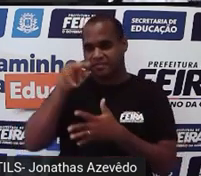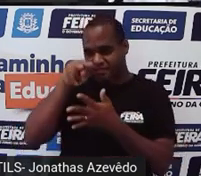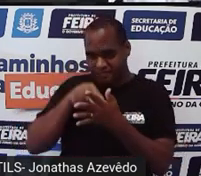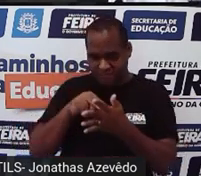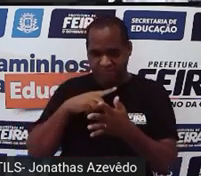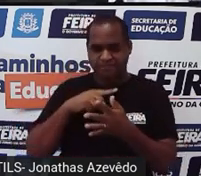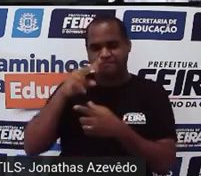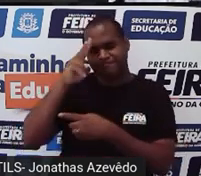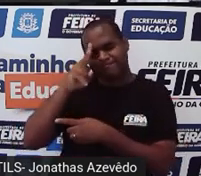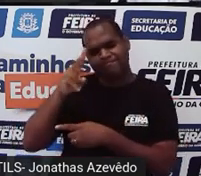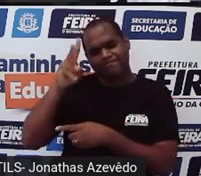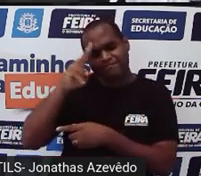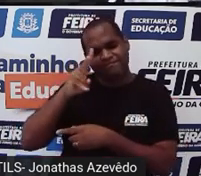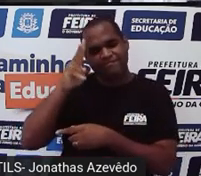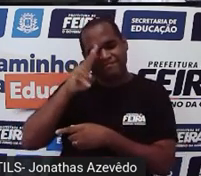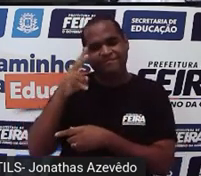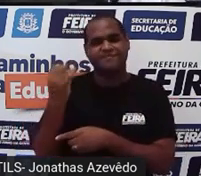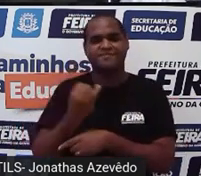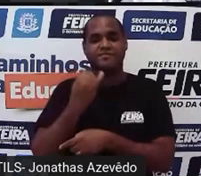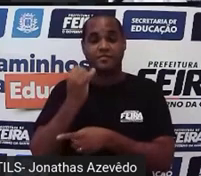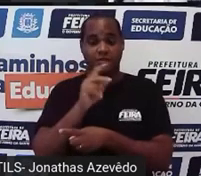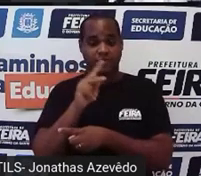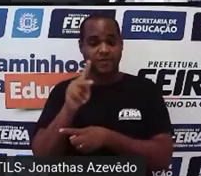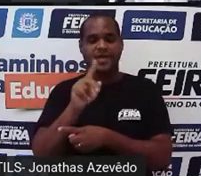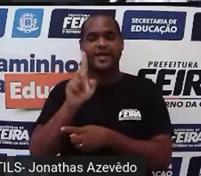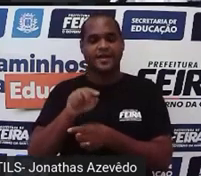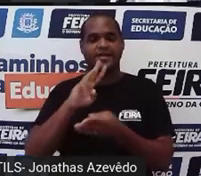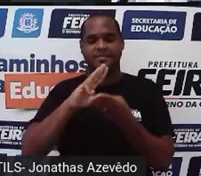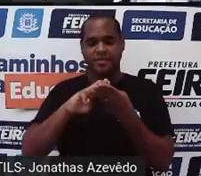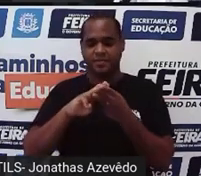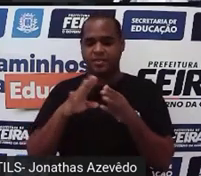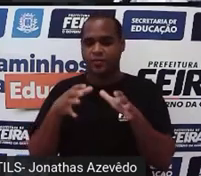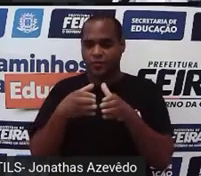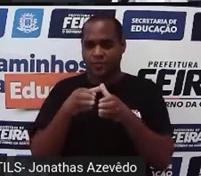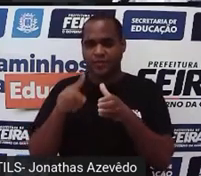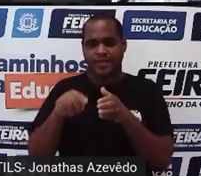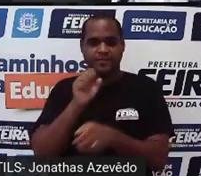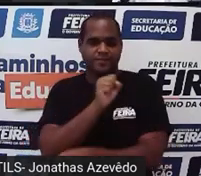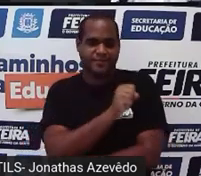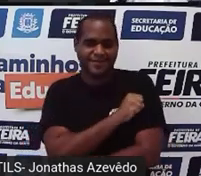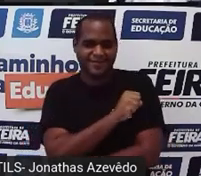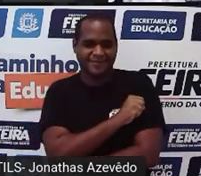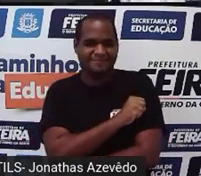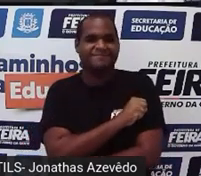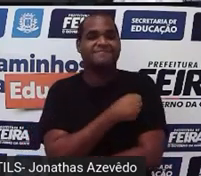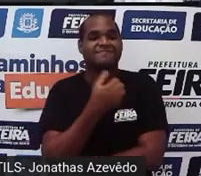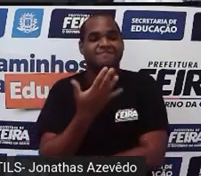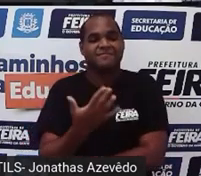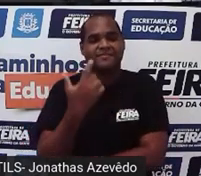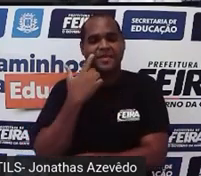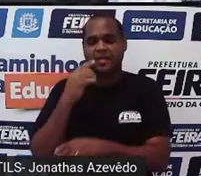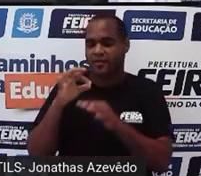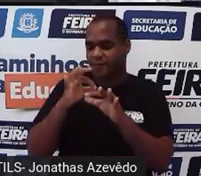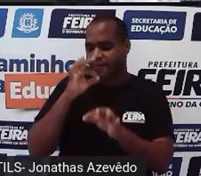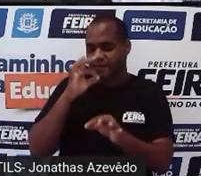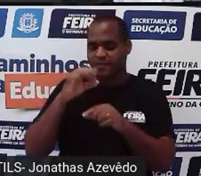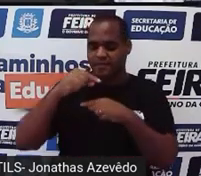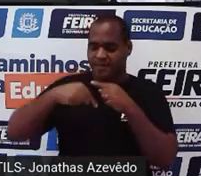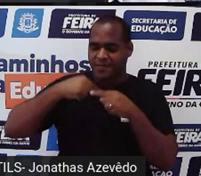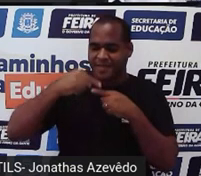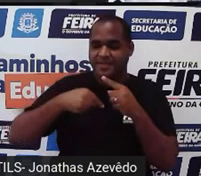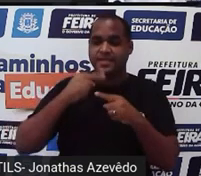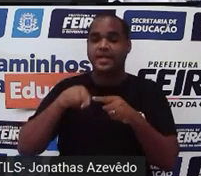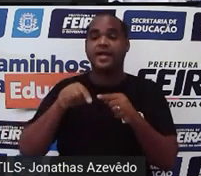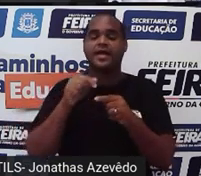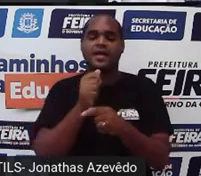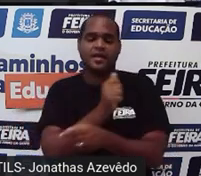gente relembrar. A professora de matemática da turma de oitavo ano de uma escola levou canudos e barbante para que os